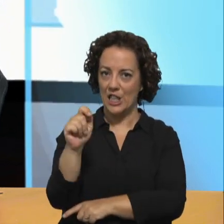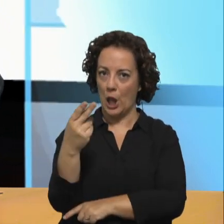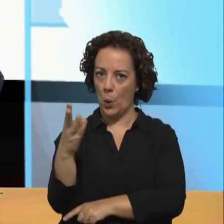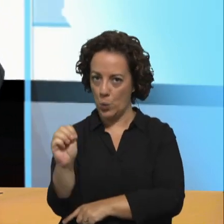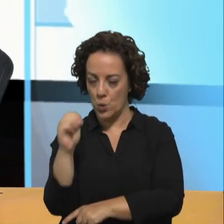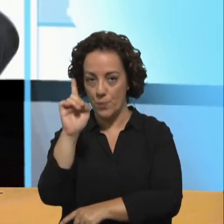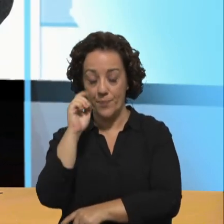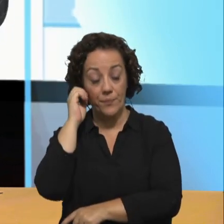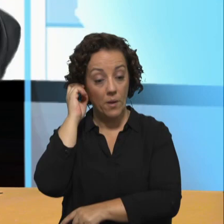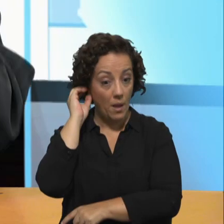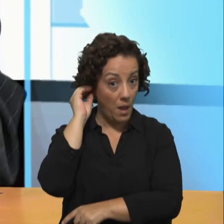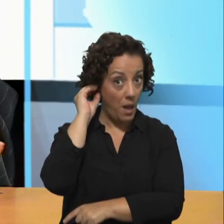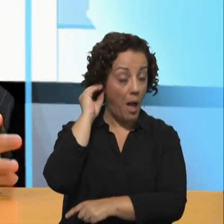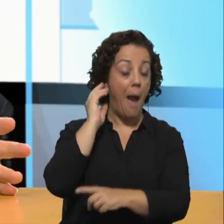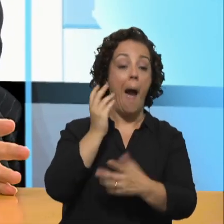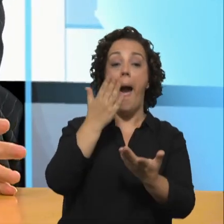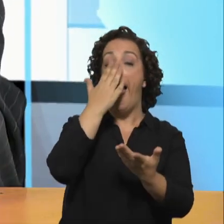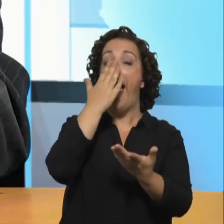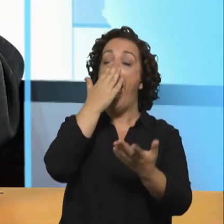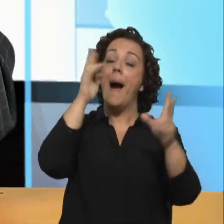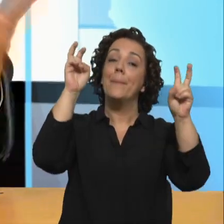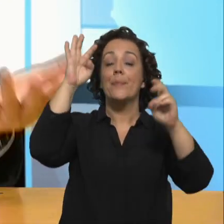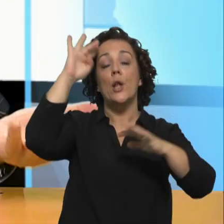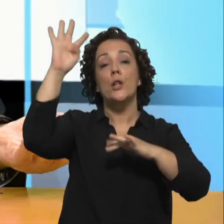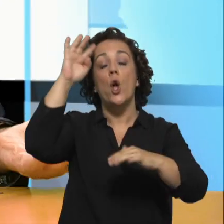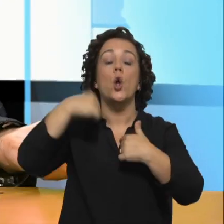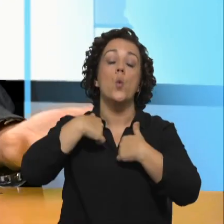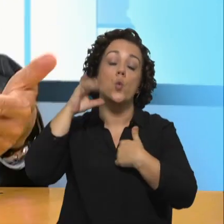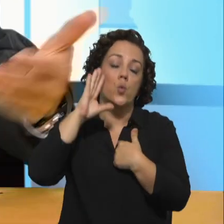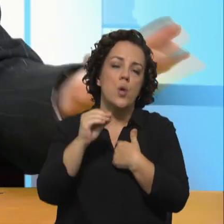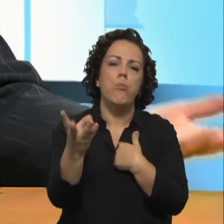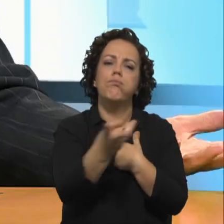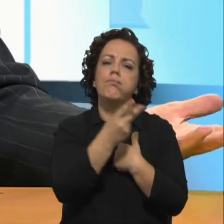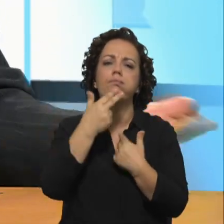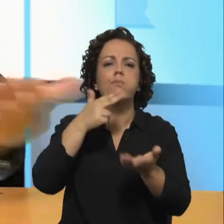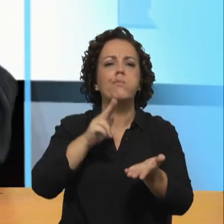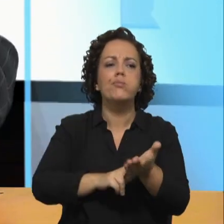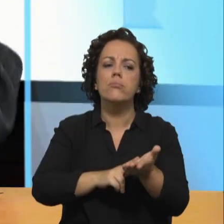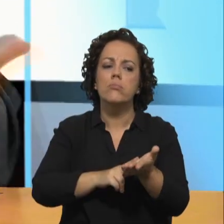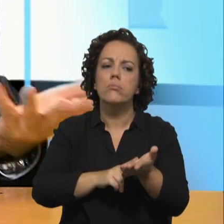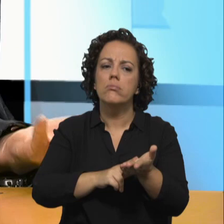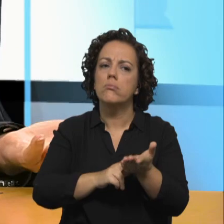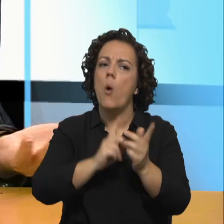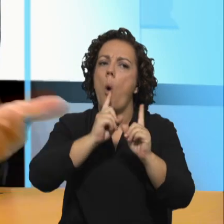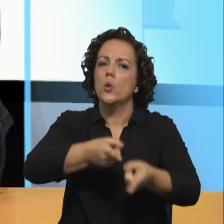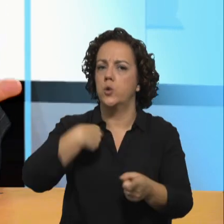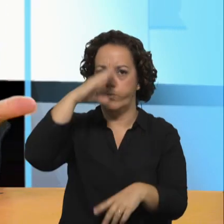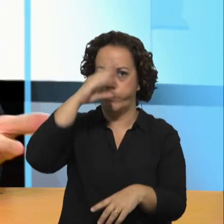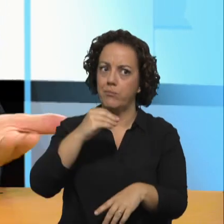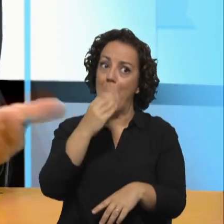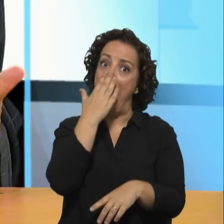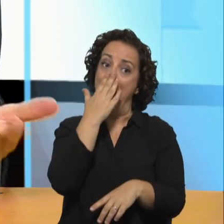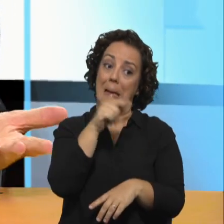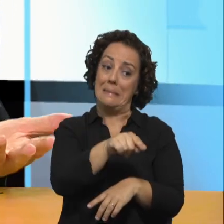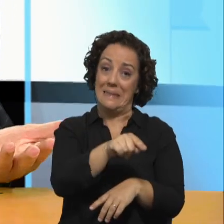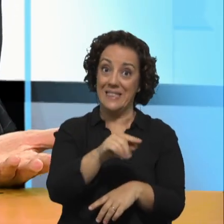palestinos são, teoricamente falando, porque eu não sei quantos é que haverá nessa condição, mas teoricamente falando são os